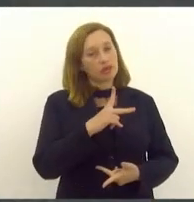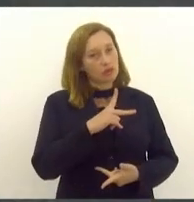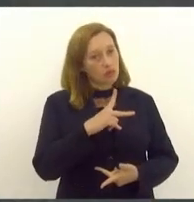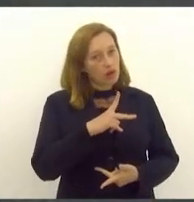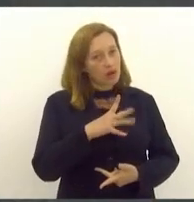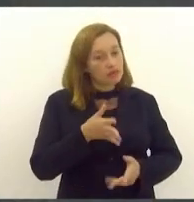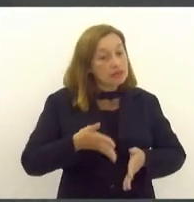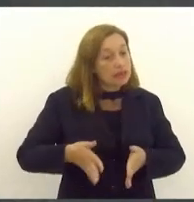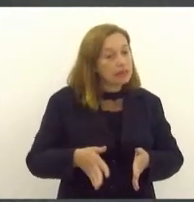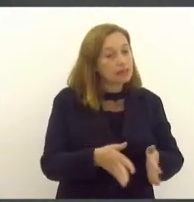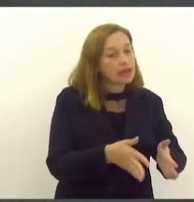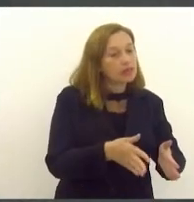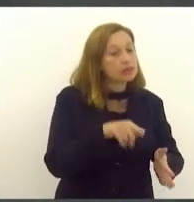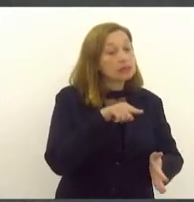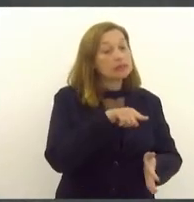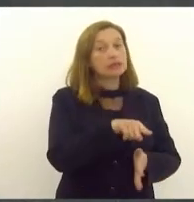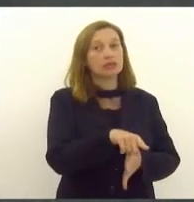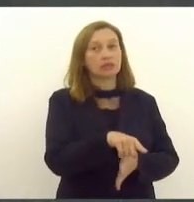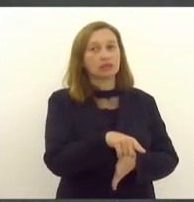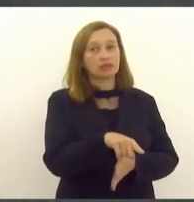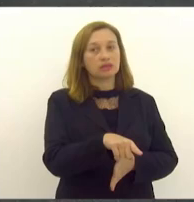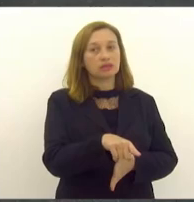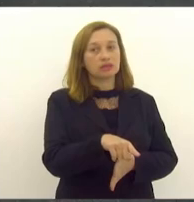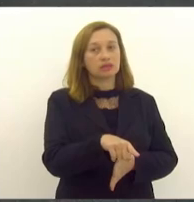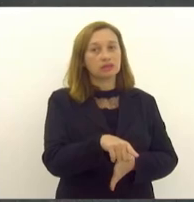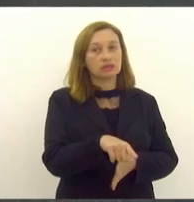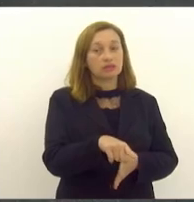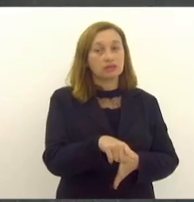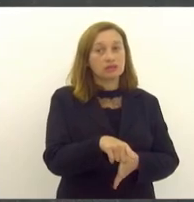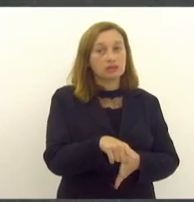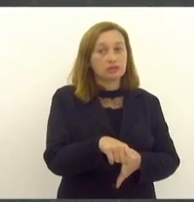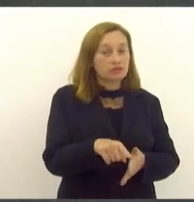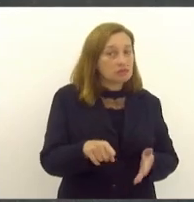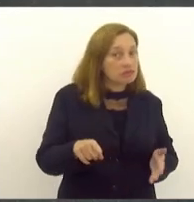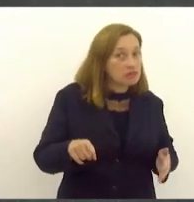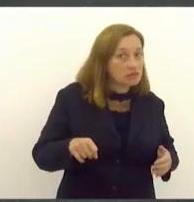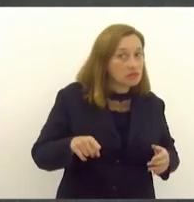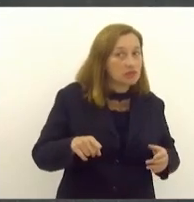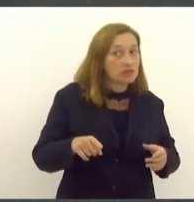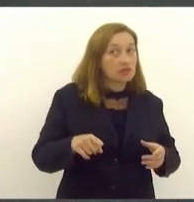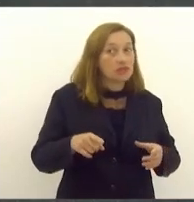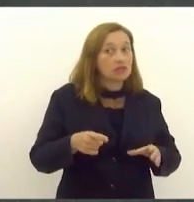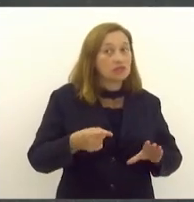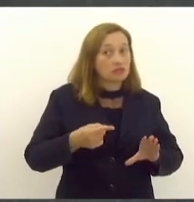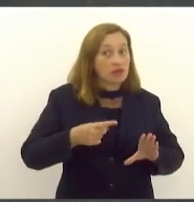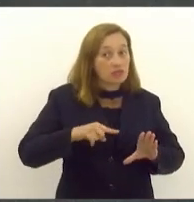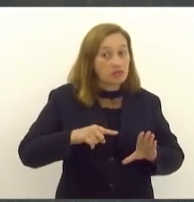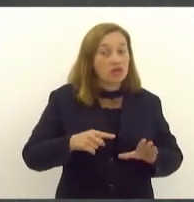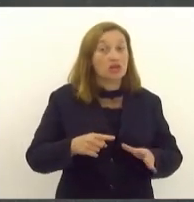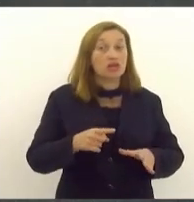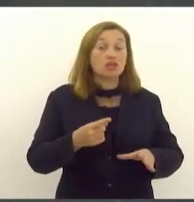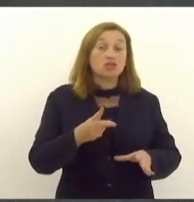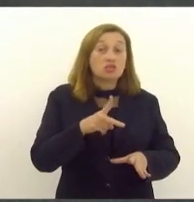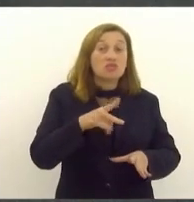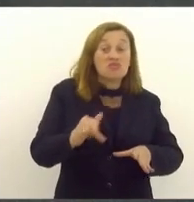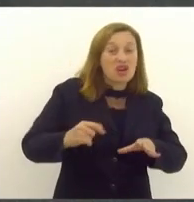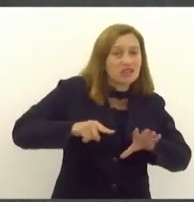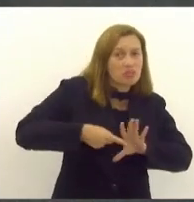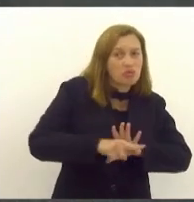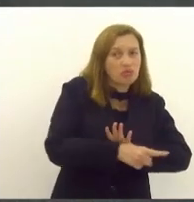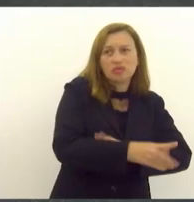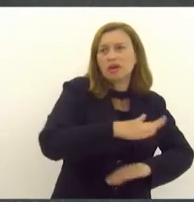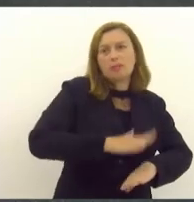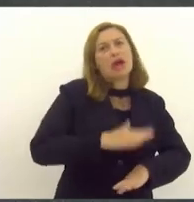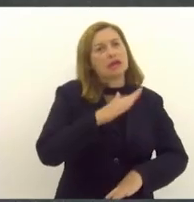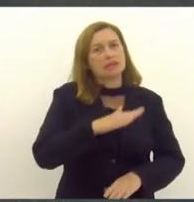ali isso vai longe isso vai longe mas vai muito